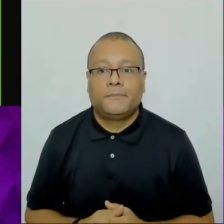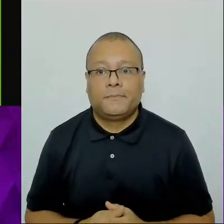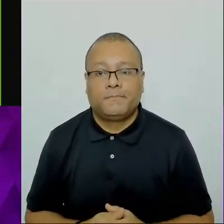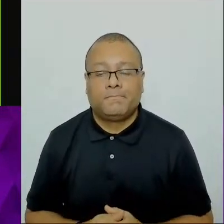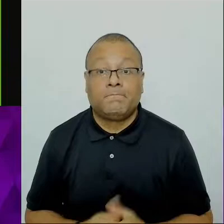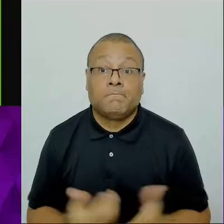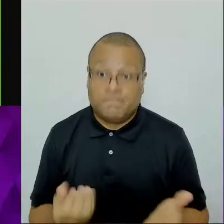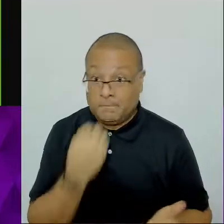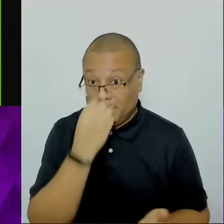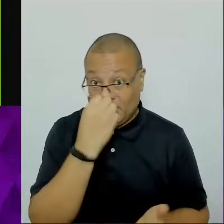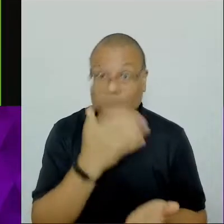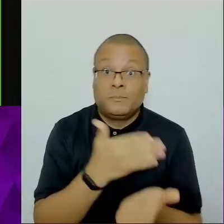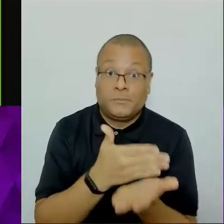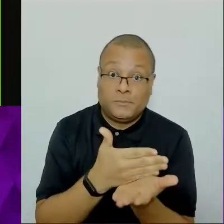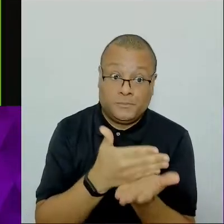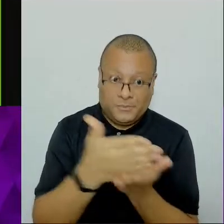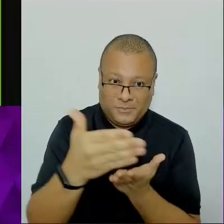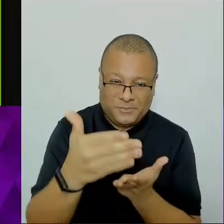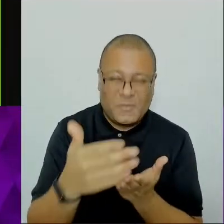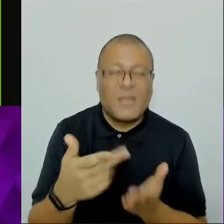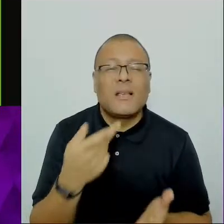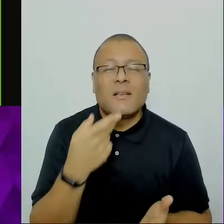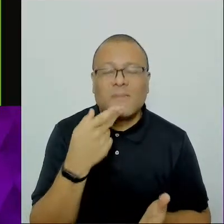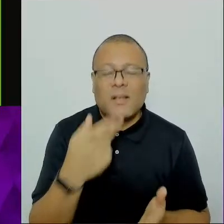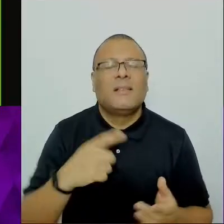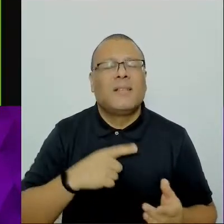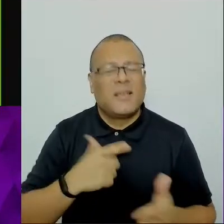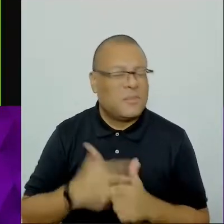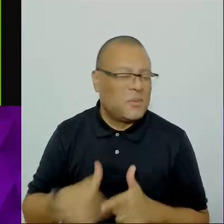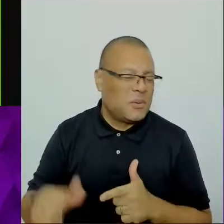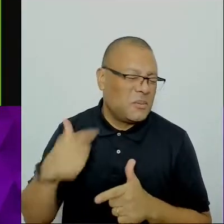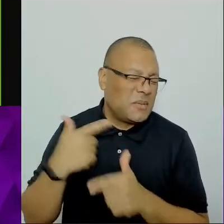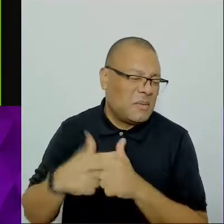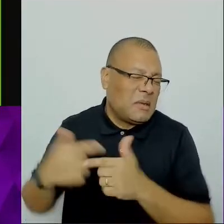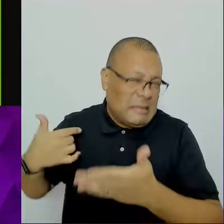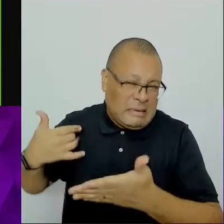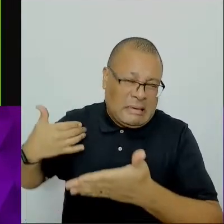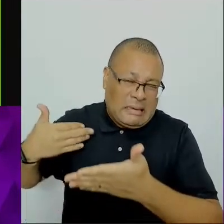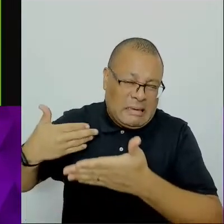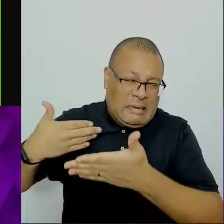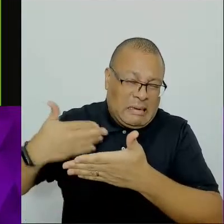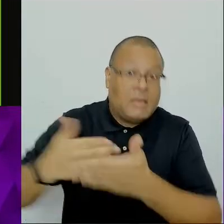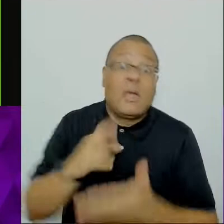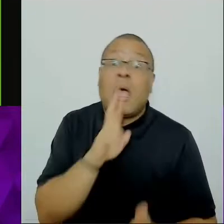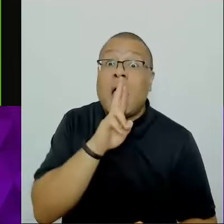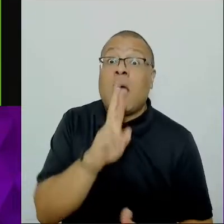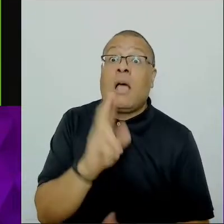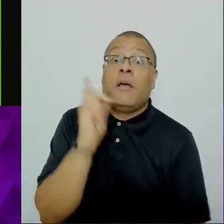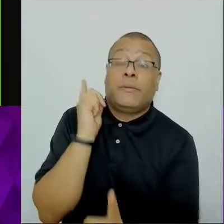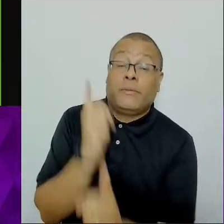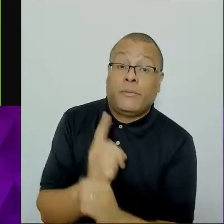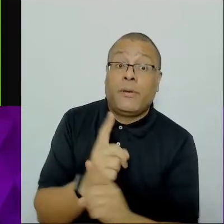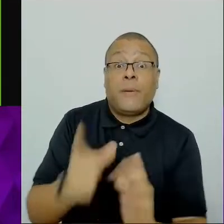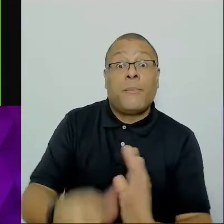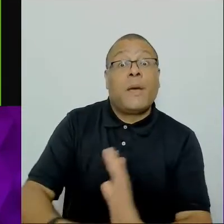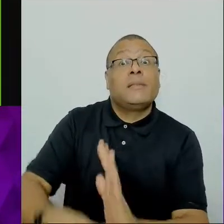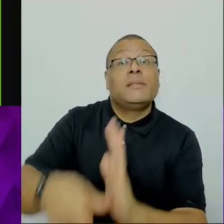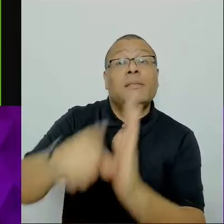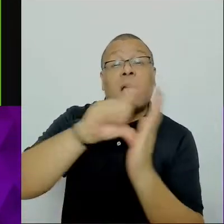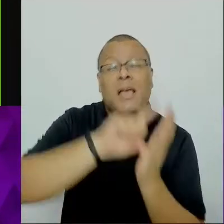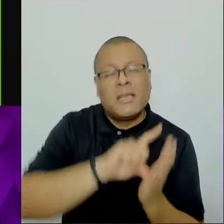Vamos lá então, né? A gente passou por várias dores aí até chegar nessa resposta, mas antes de falar exatamente o que é